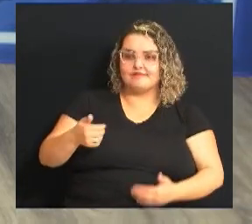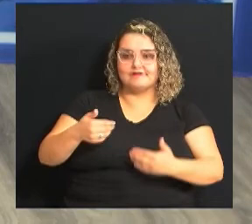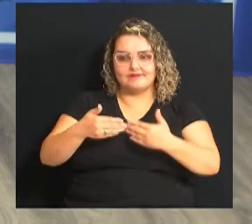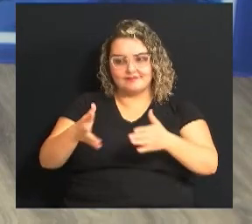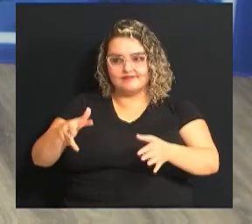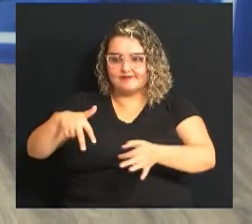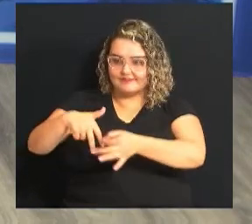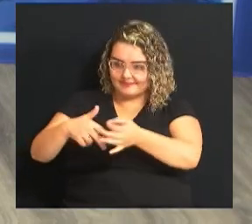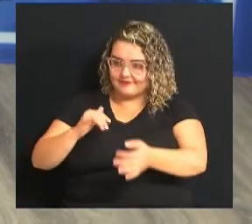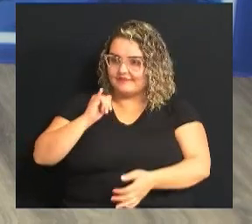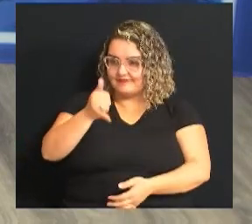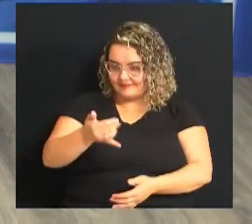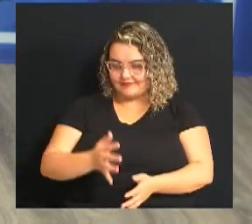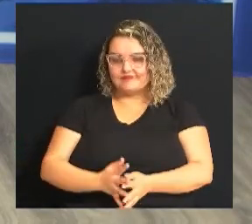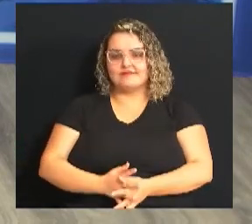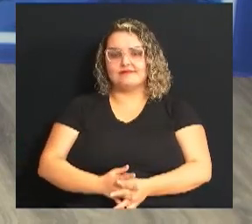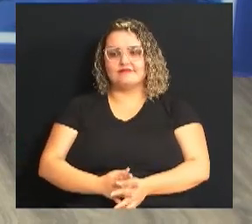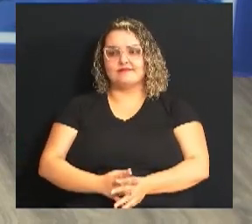suas considerações finais.